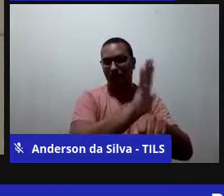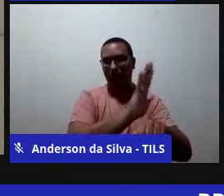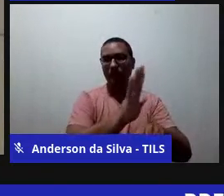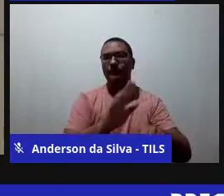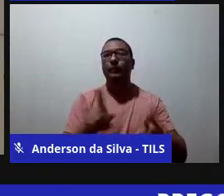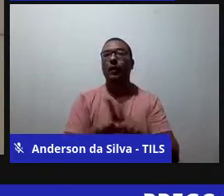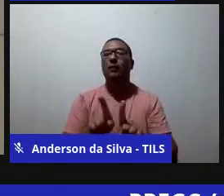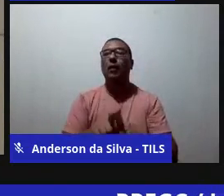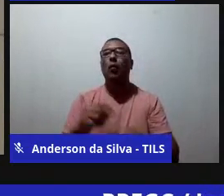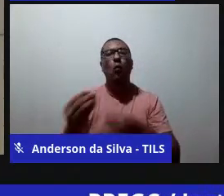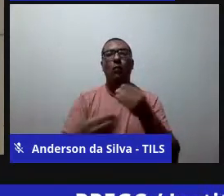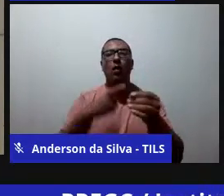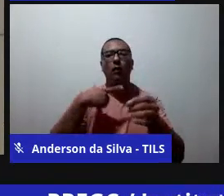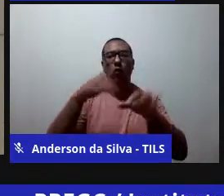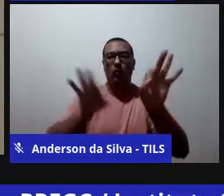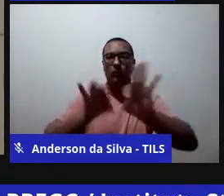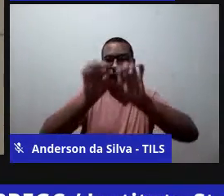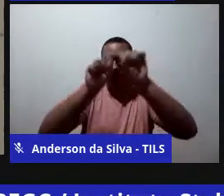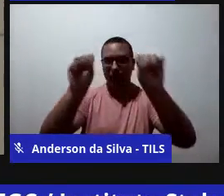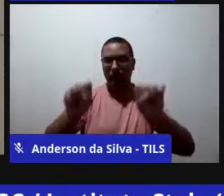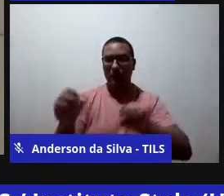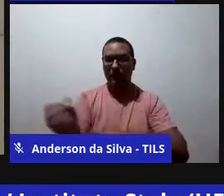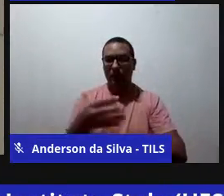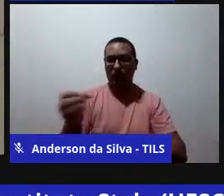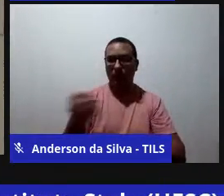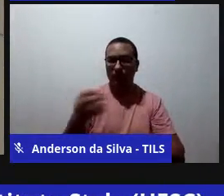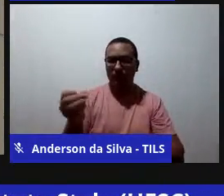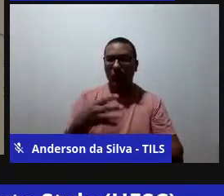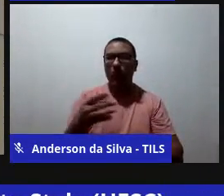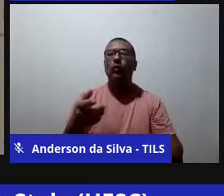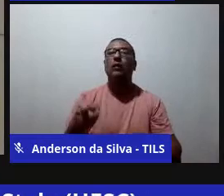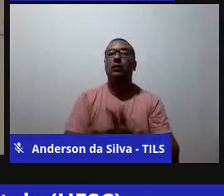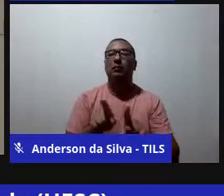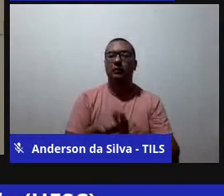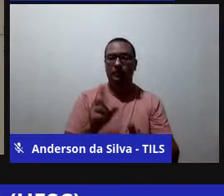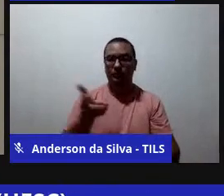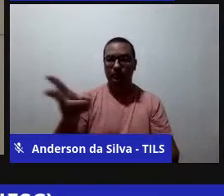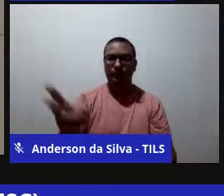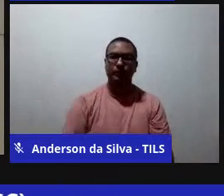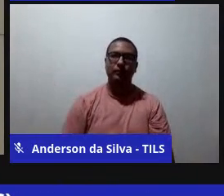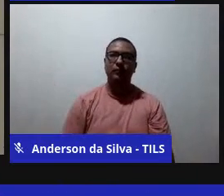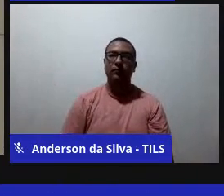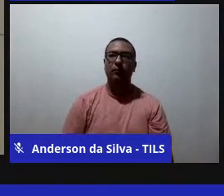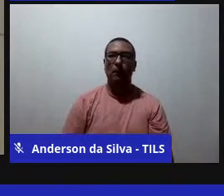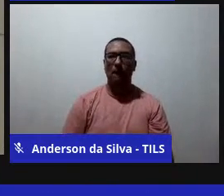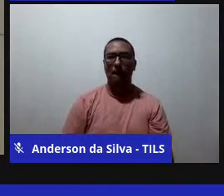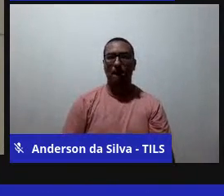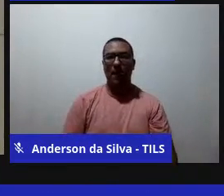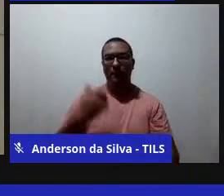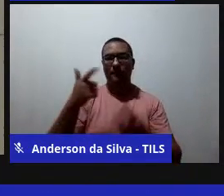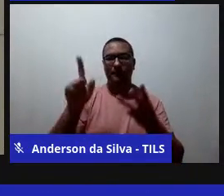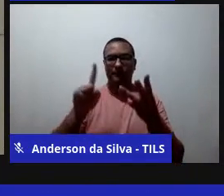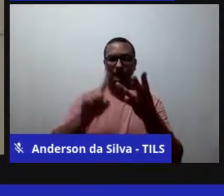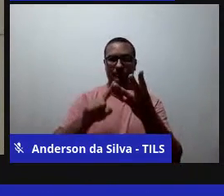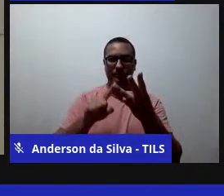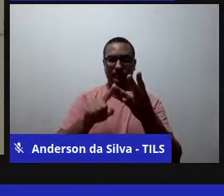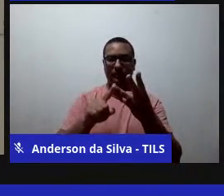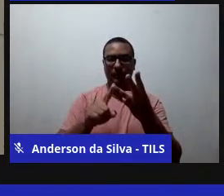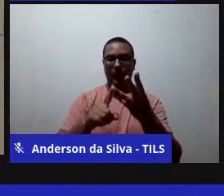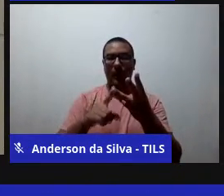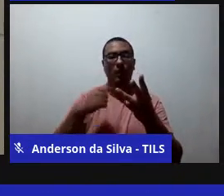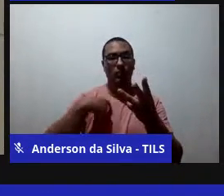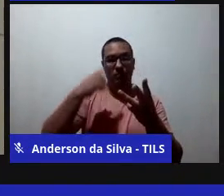para eu ir na direção da chamada inovação contínua. A terceira dimensão que eu tenho que